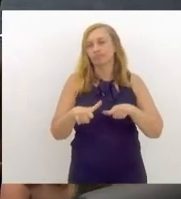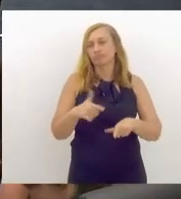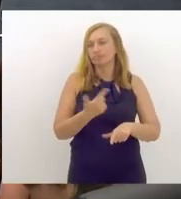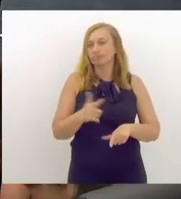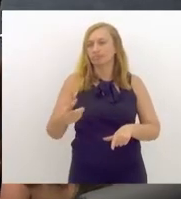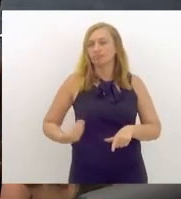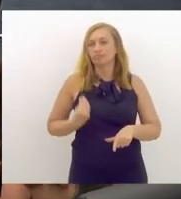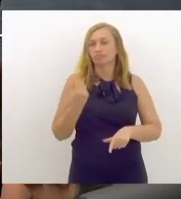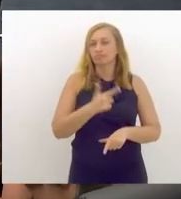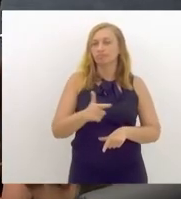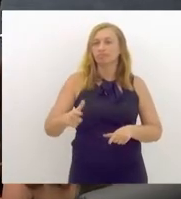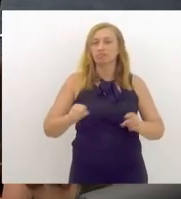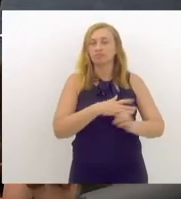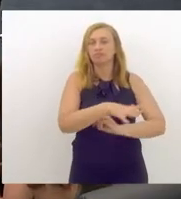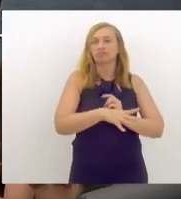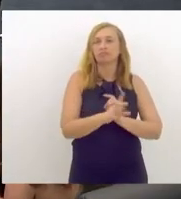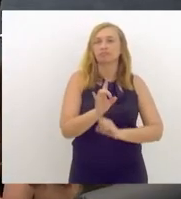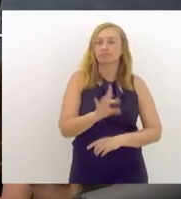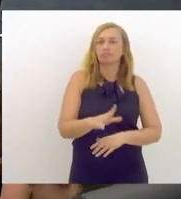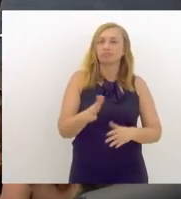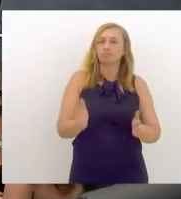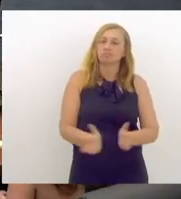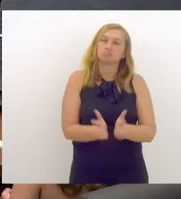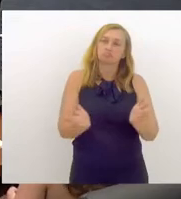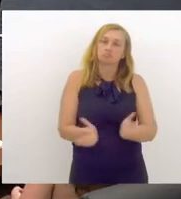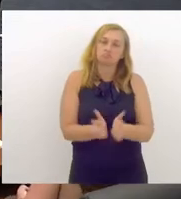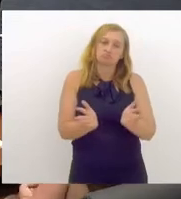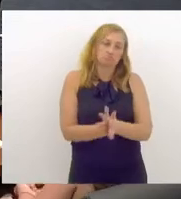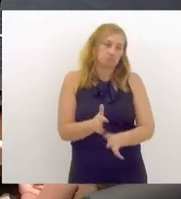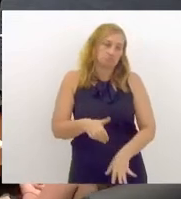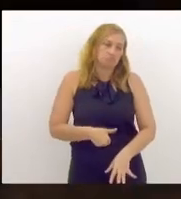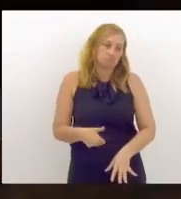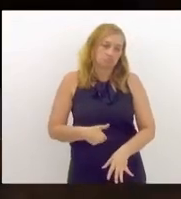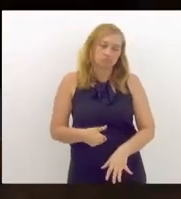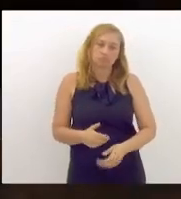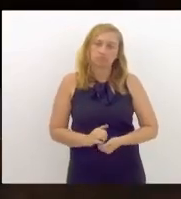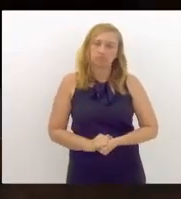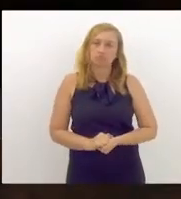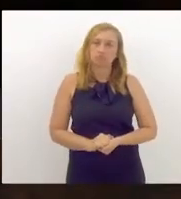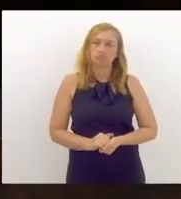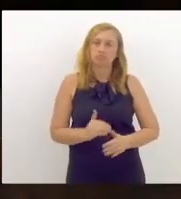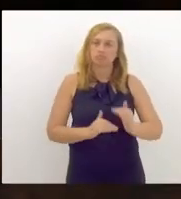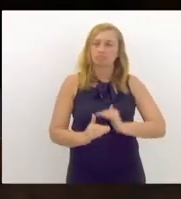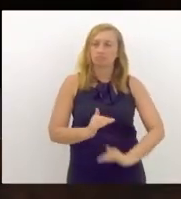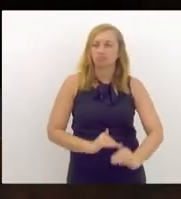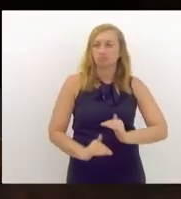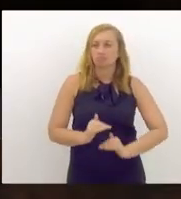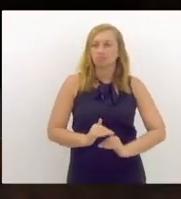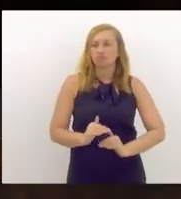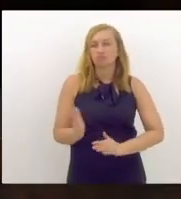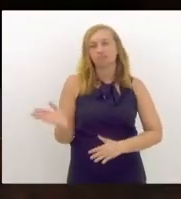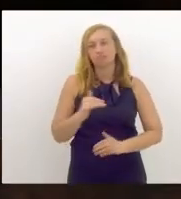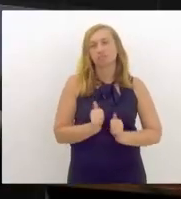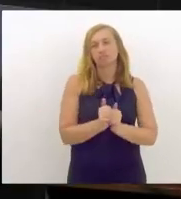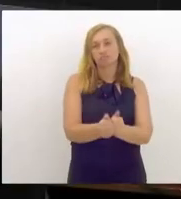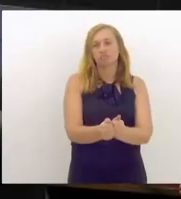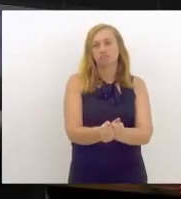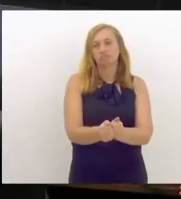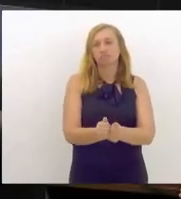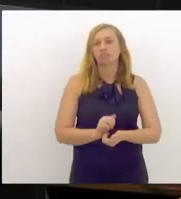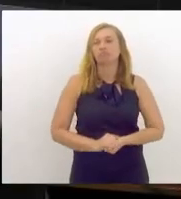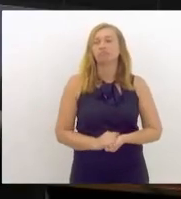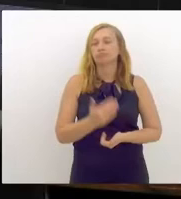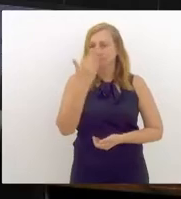vida não tem sociedade só tem é miséria é fome e retrocesso e vamos em frente obrigada